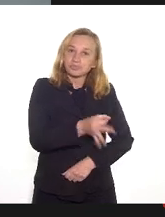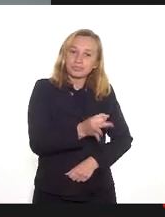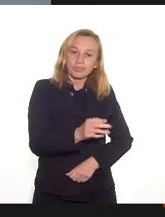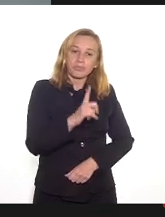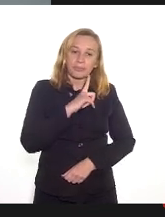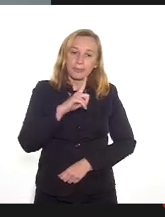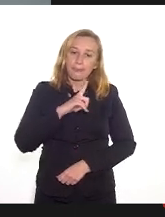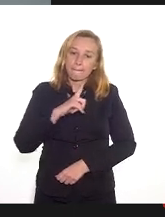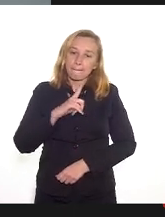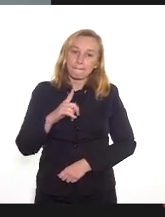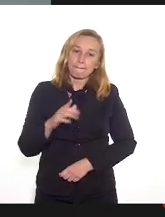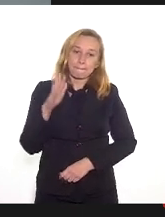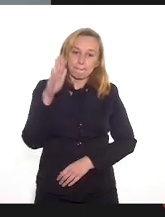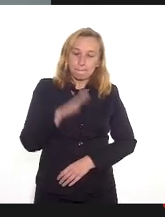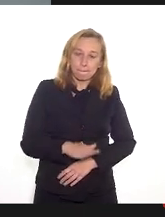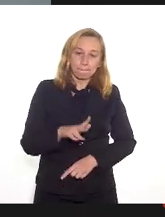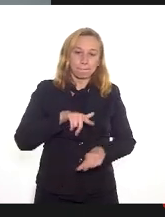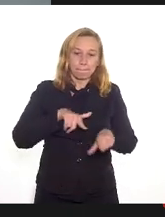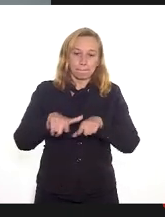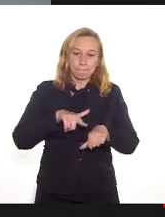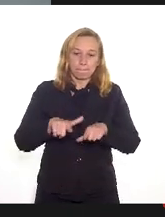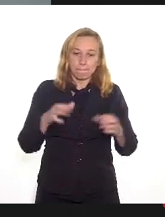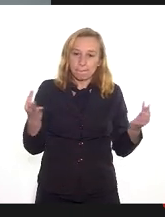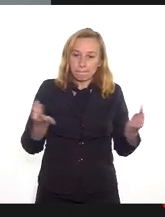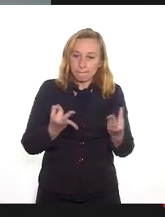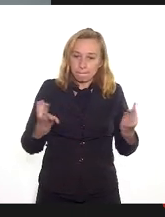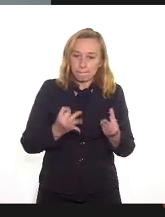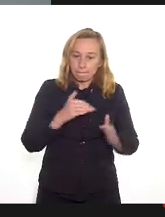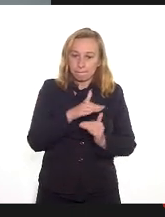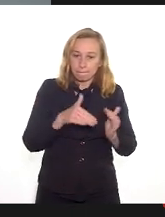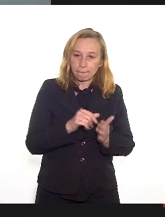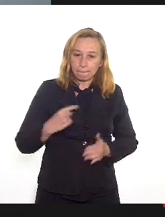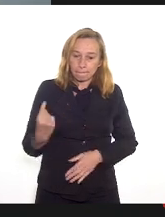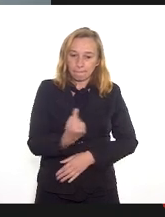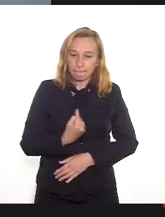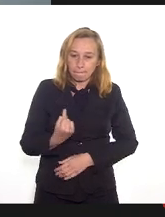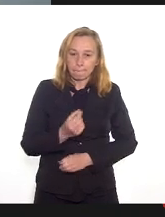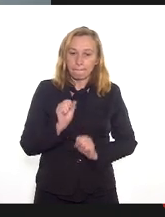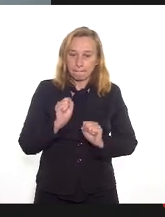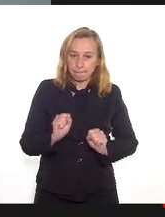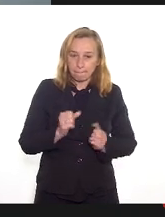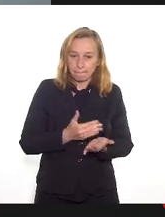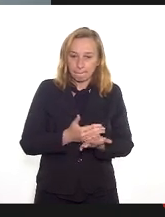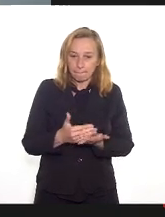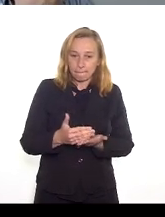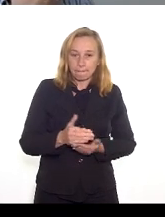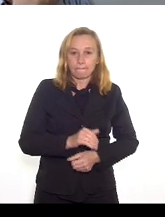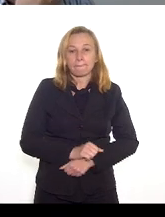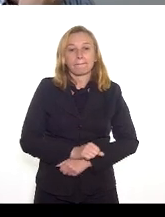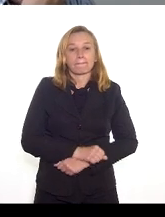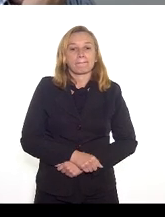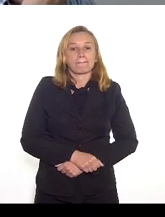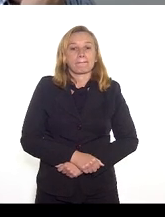que vai ser uma tarde de trabalho excepcional para todas nós. Podemos iniciar, então.